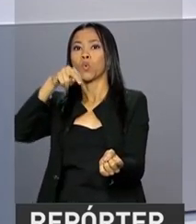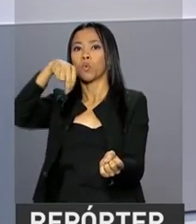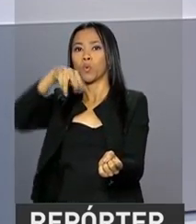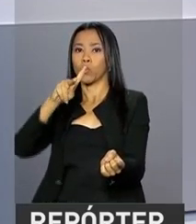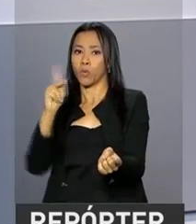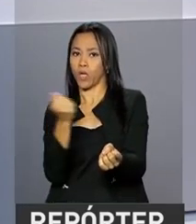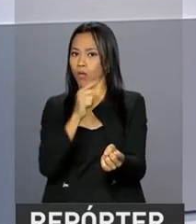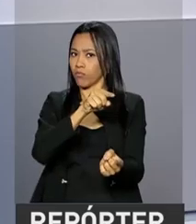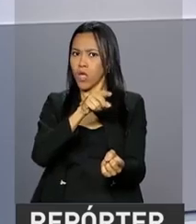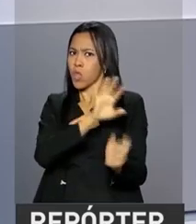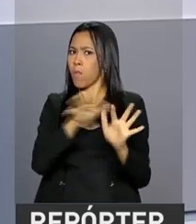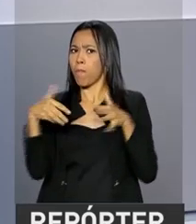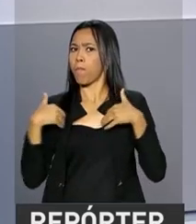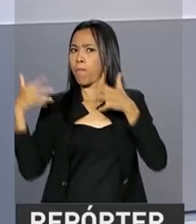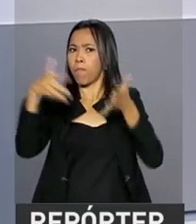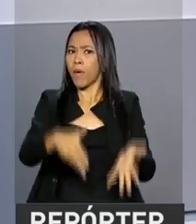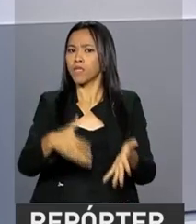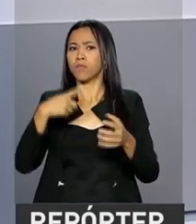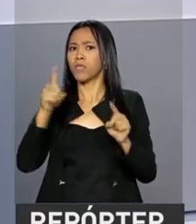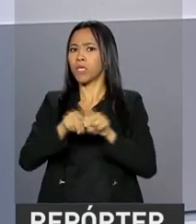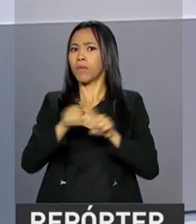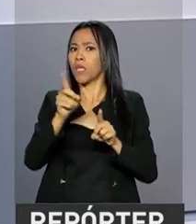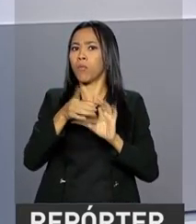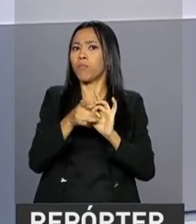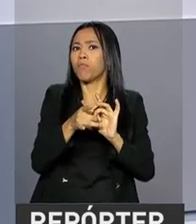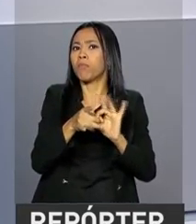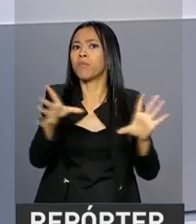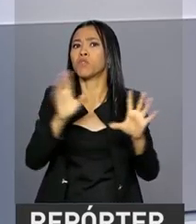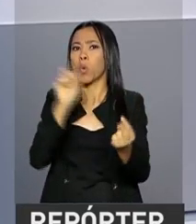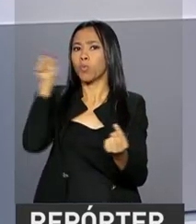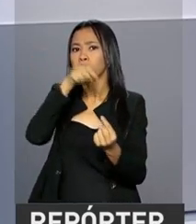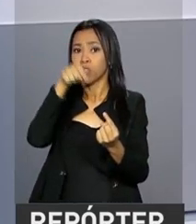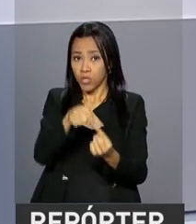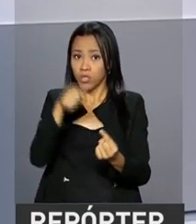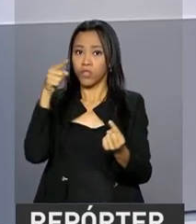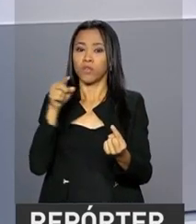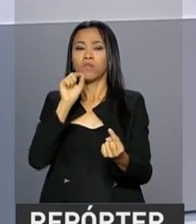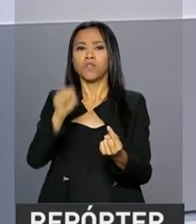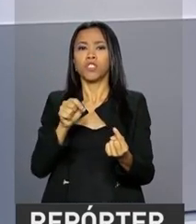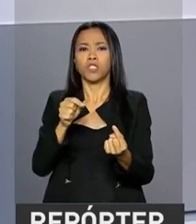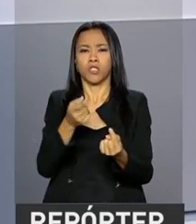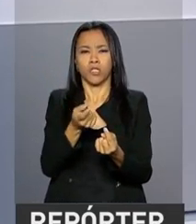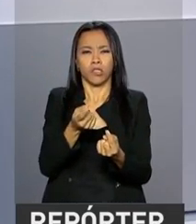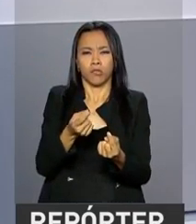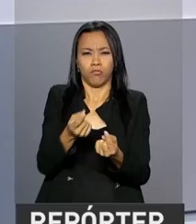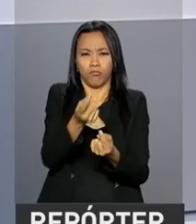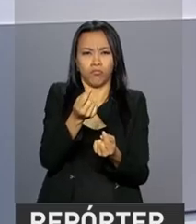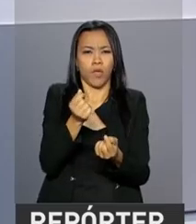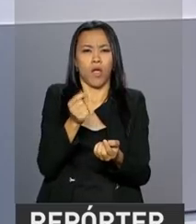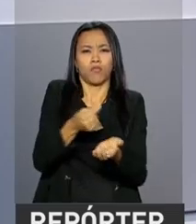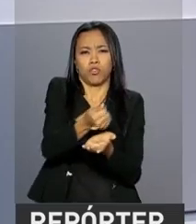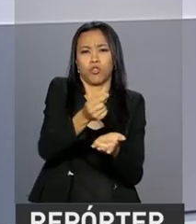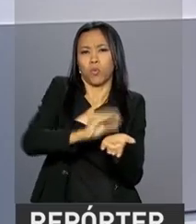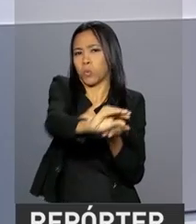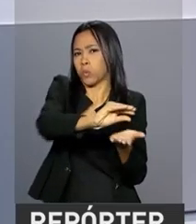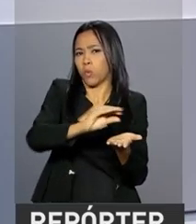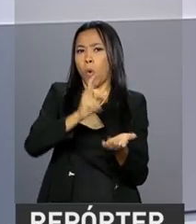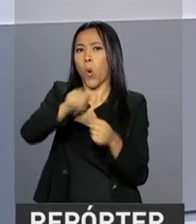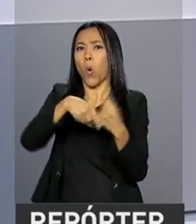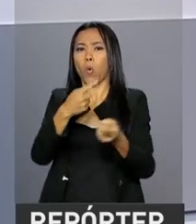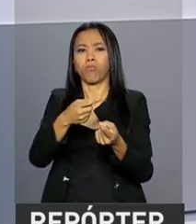participou e nem autorizou qualquer movimento com o objetivo de evitar delação ou colaboração com a justiça